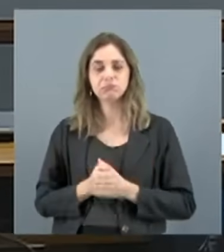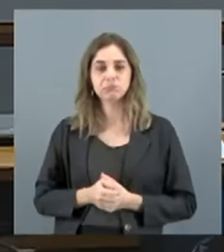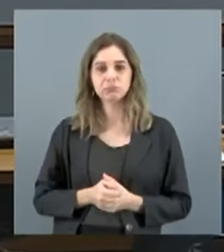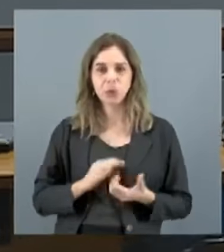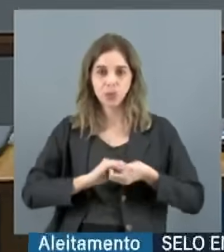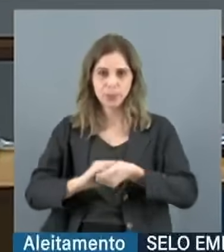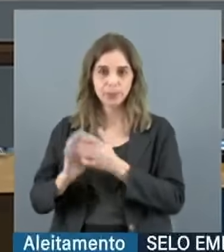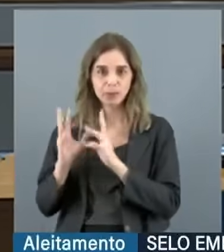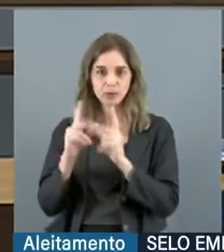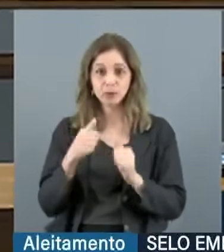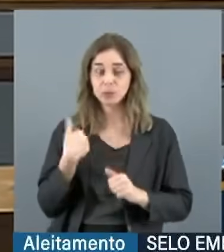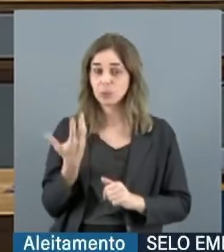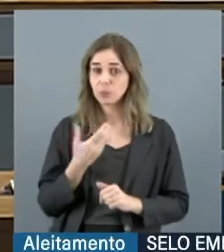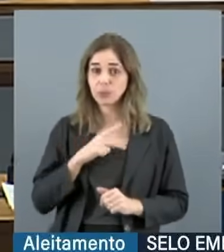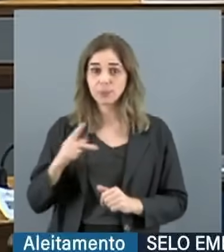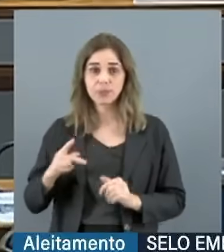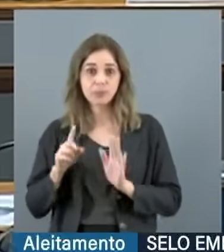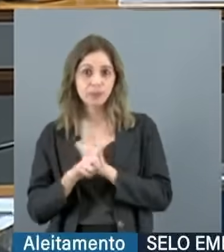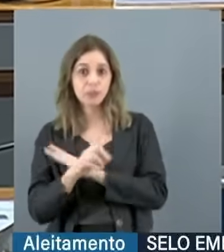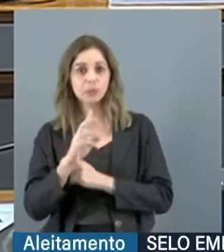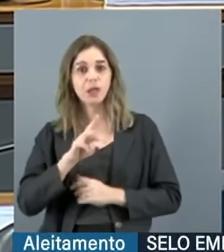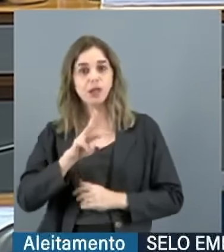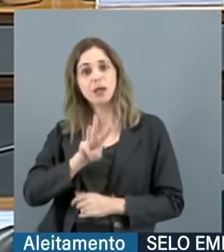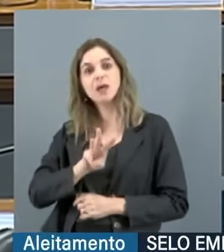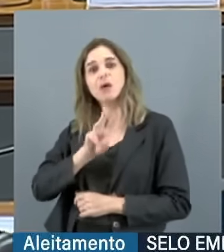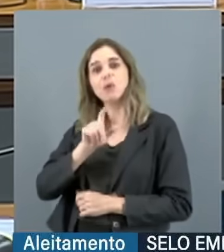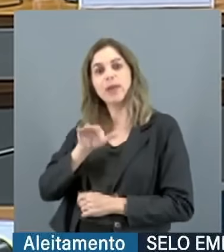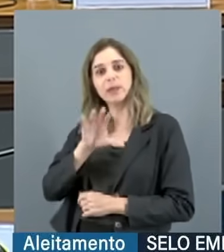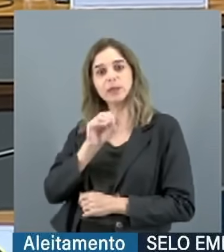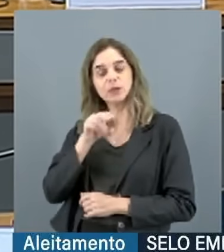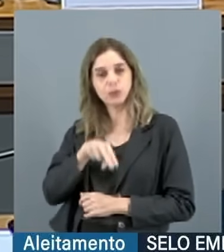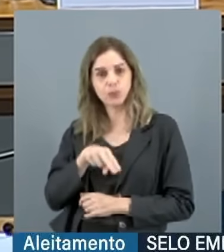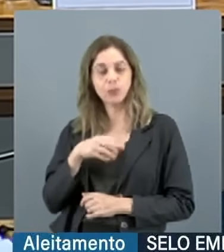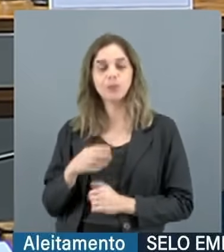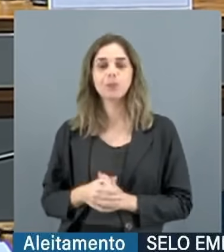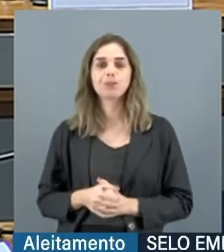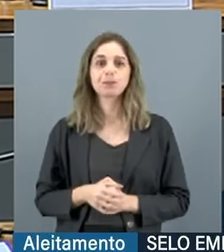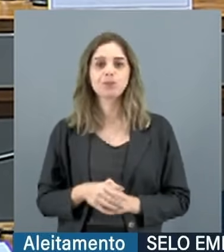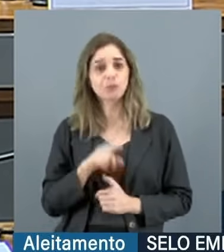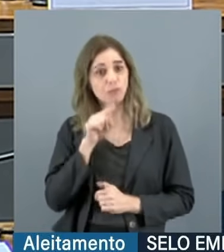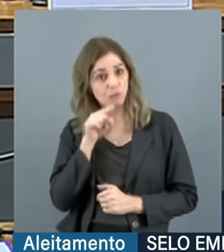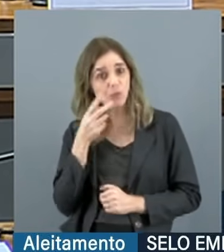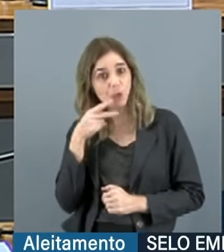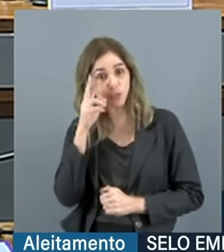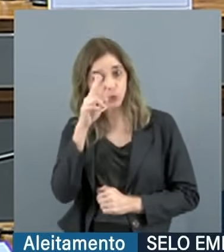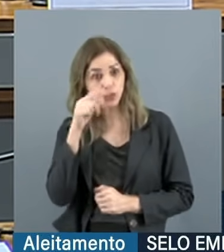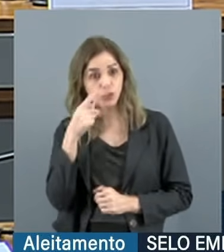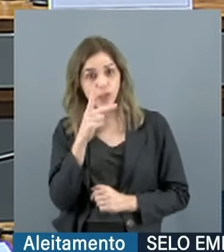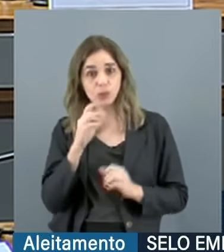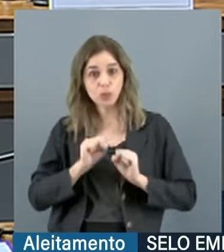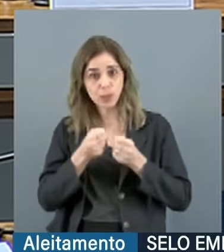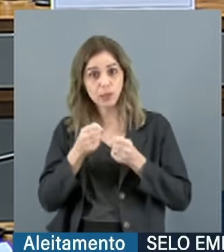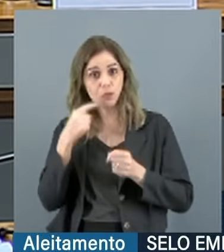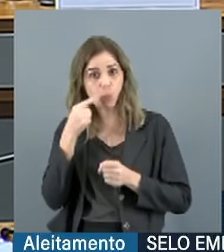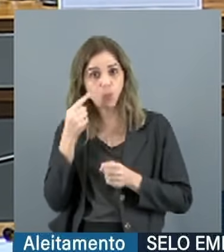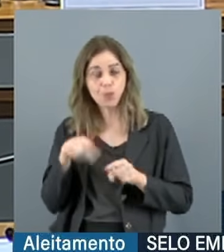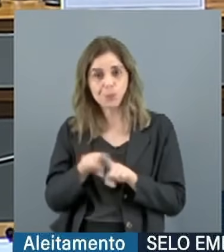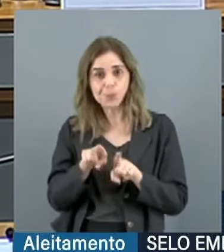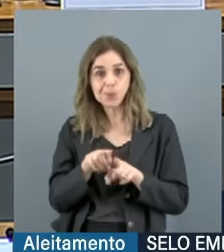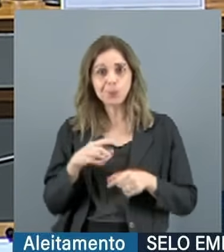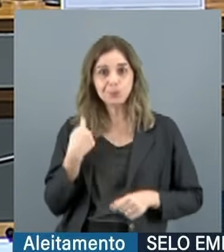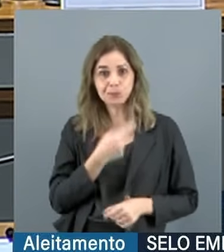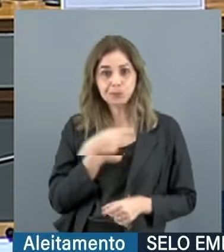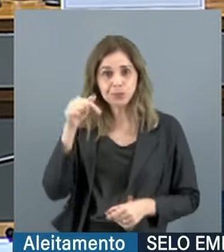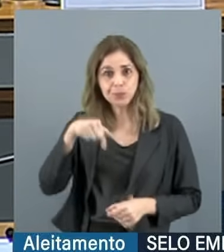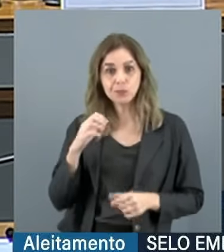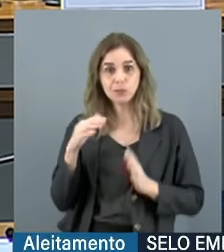uma pergunta para o senhor Wellington. Senhor Wellington, nós aqui, né, para o senhor e, na verdade, para a sua defesa, nós aqui